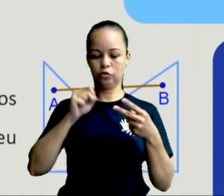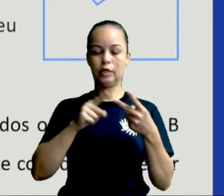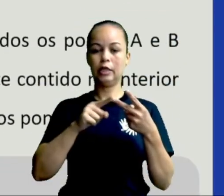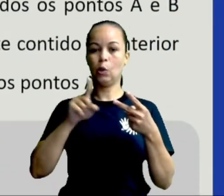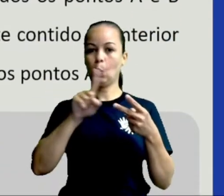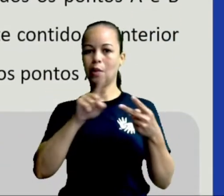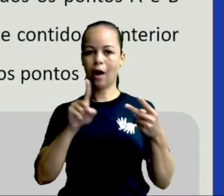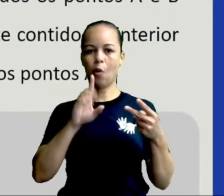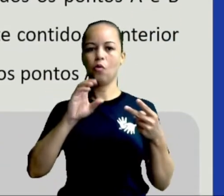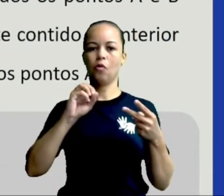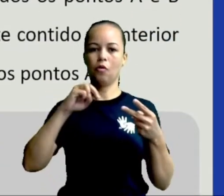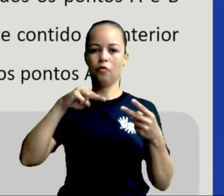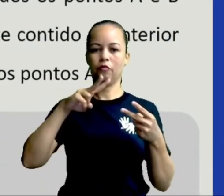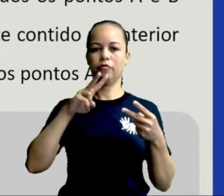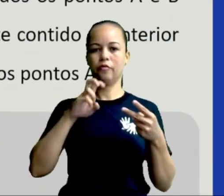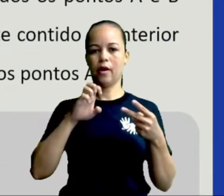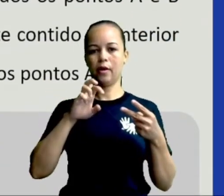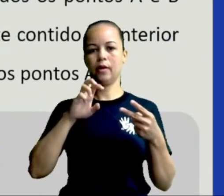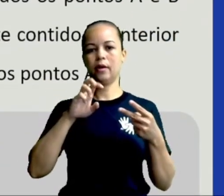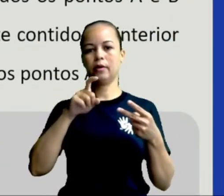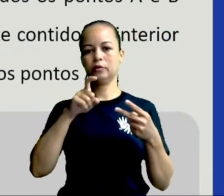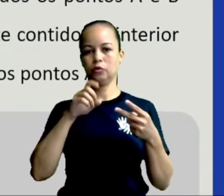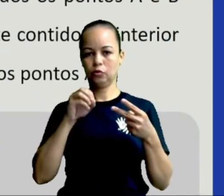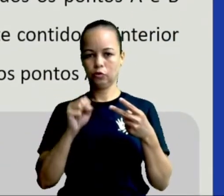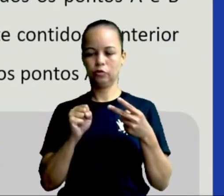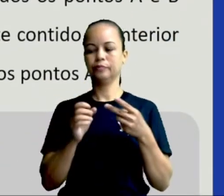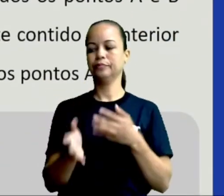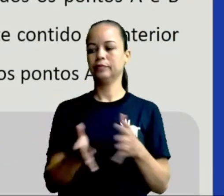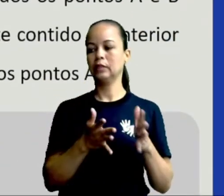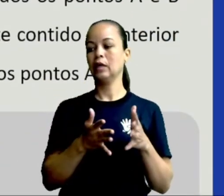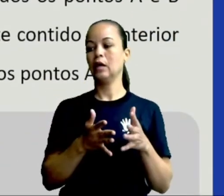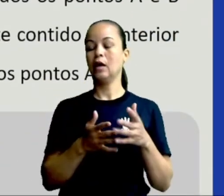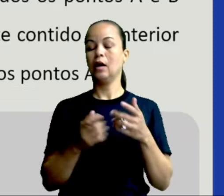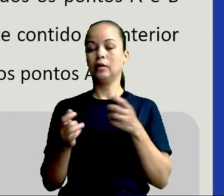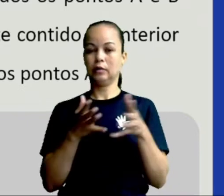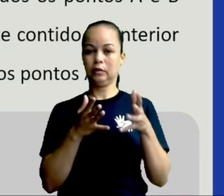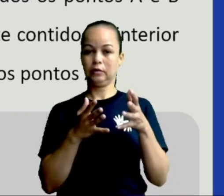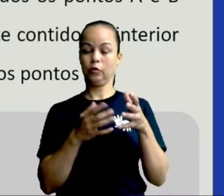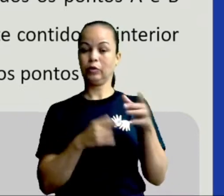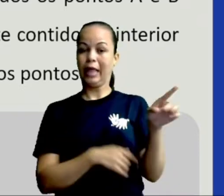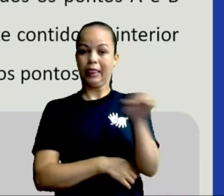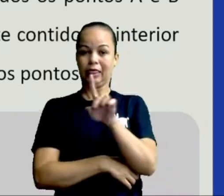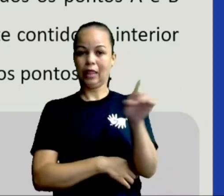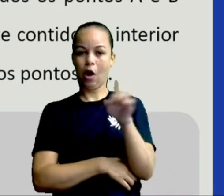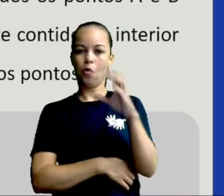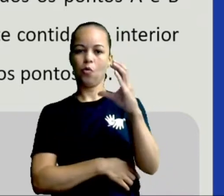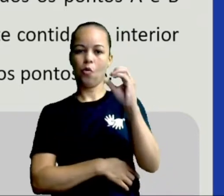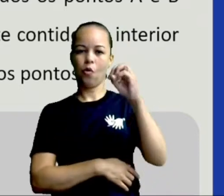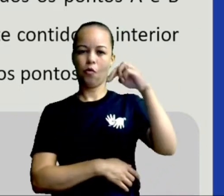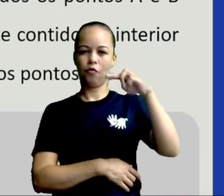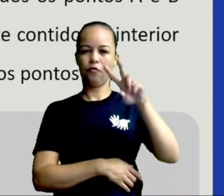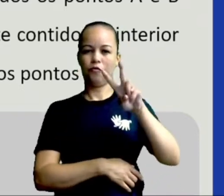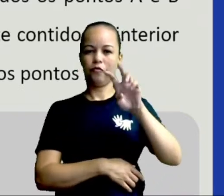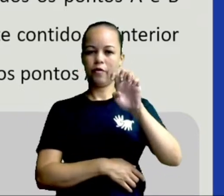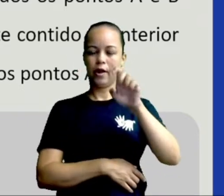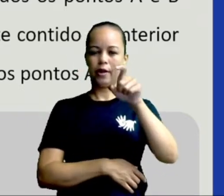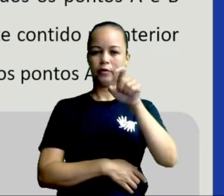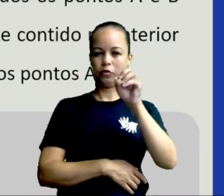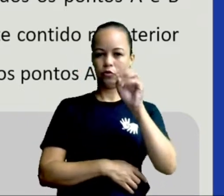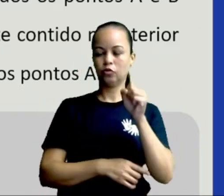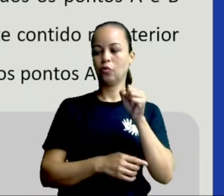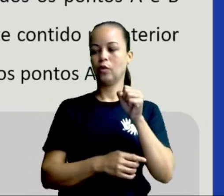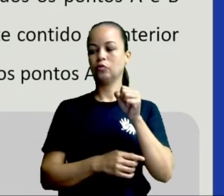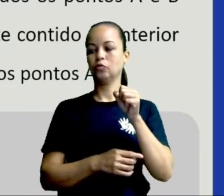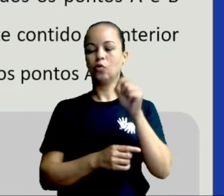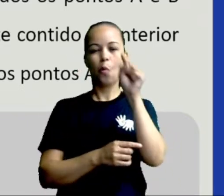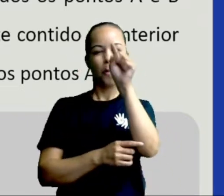isso aí. Presta bem atenção. Um polígono será chamado de não convexo quando os pontos A